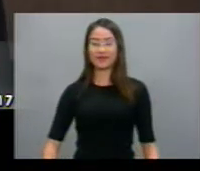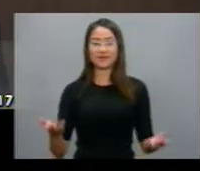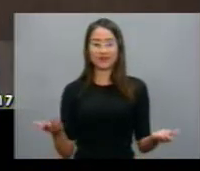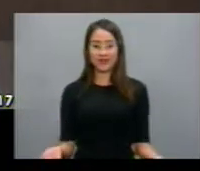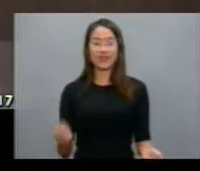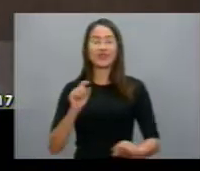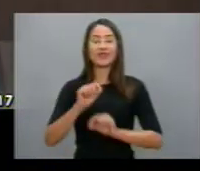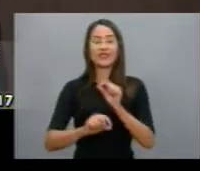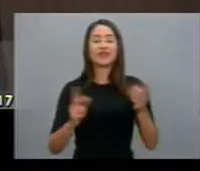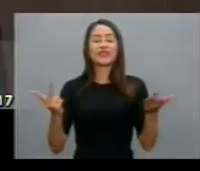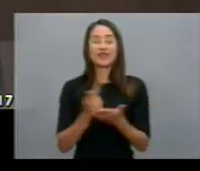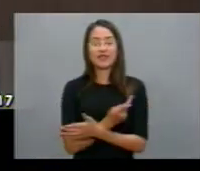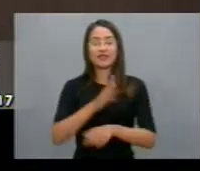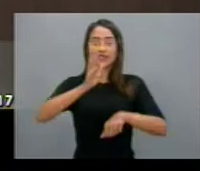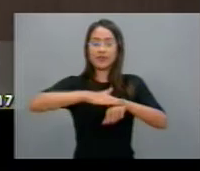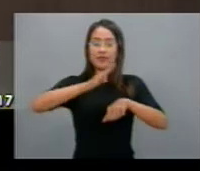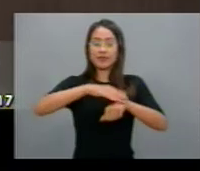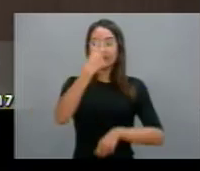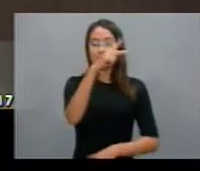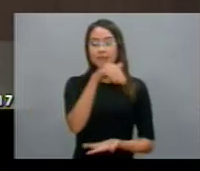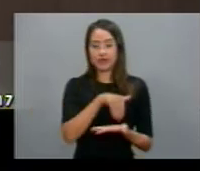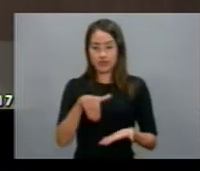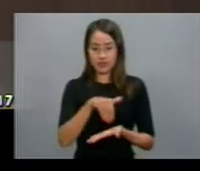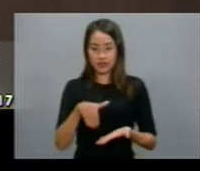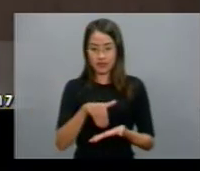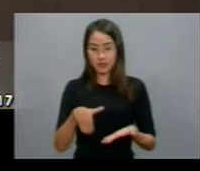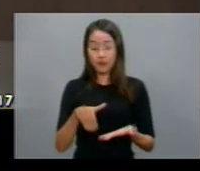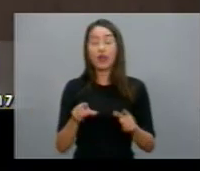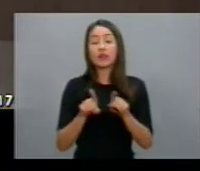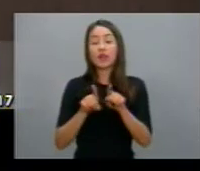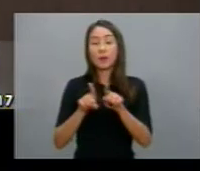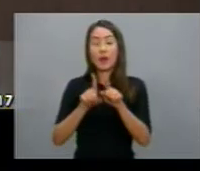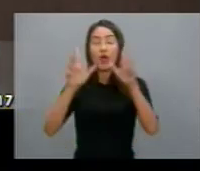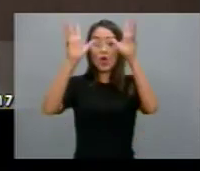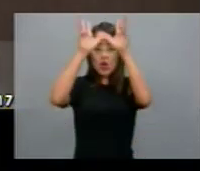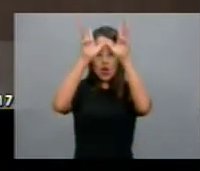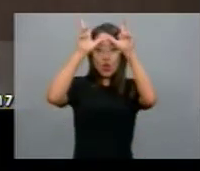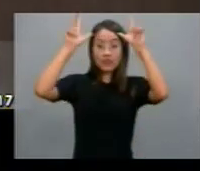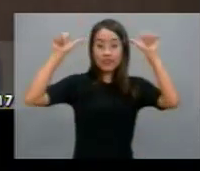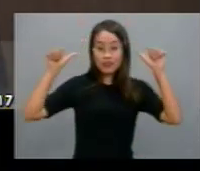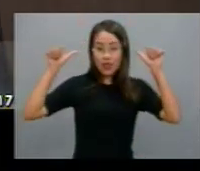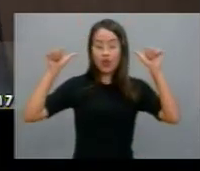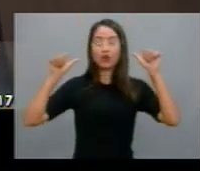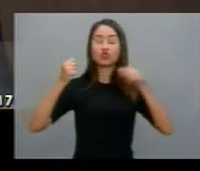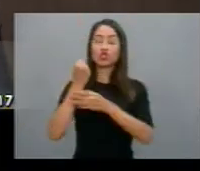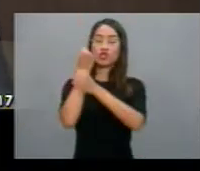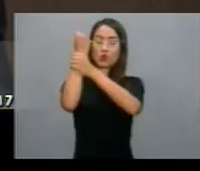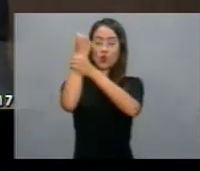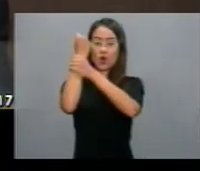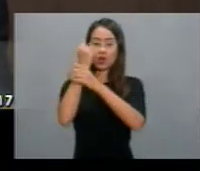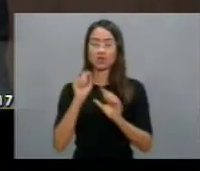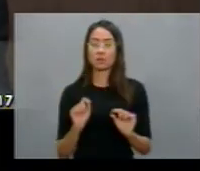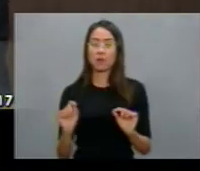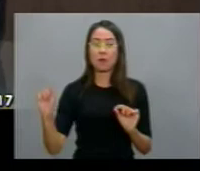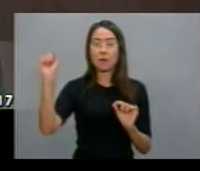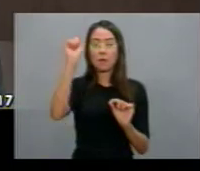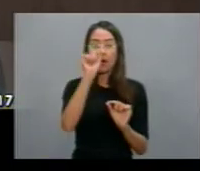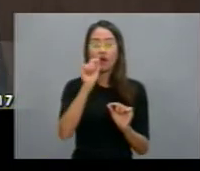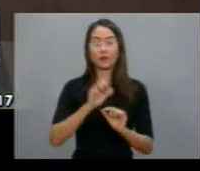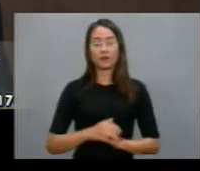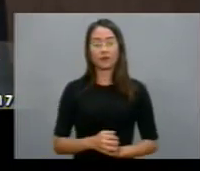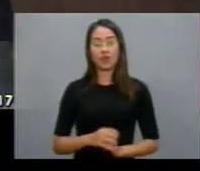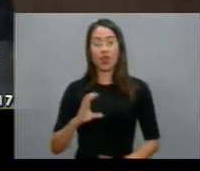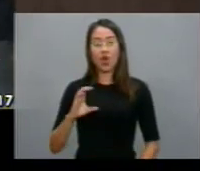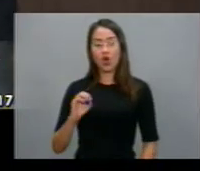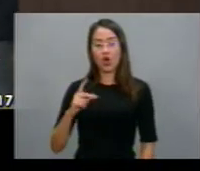esse diálogo é na própria Secretaria e também nos conselhos deliberativos. O Conselho de Política Penitenciária, o